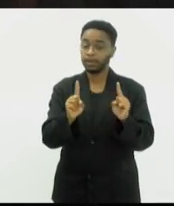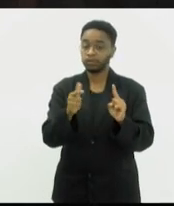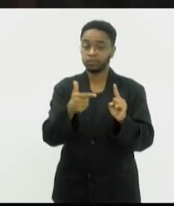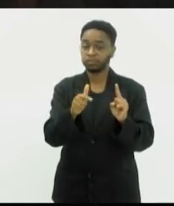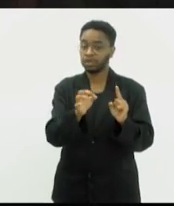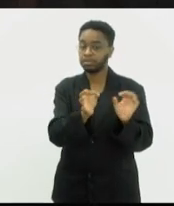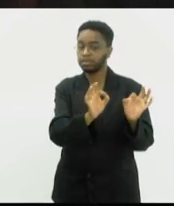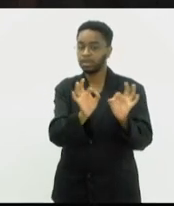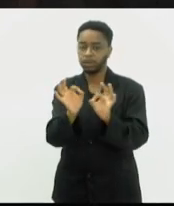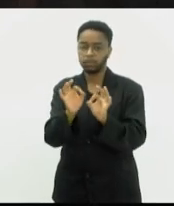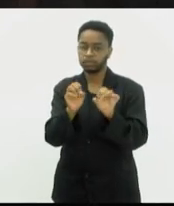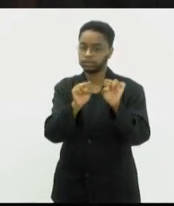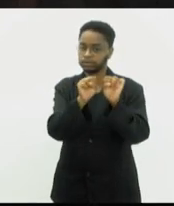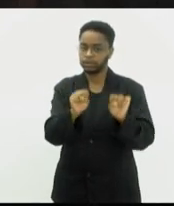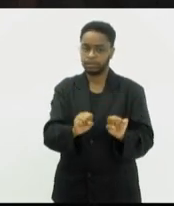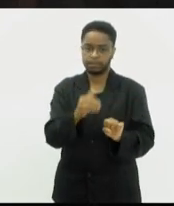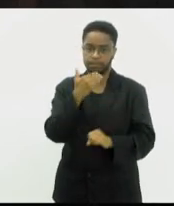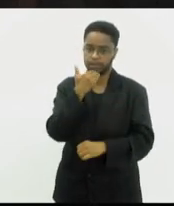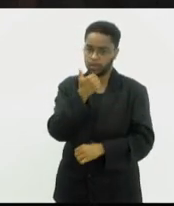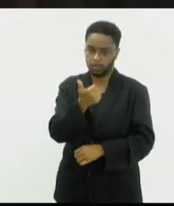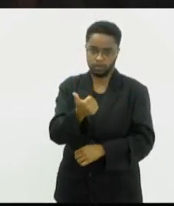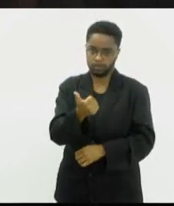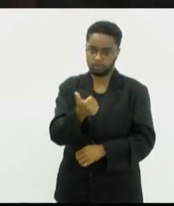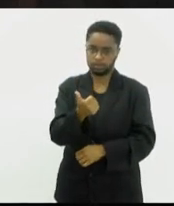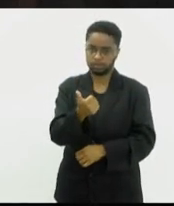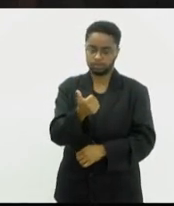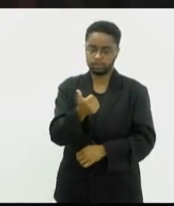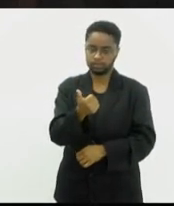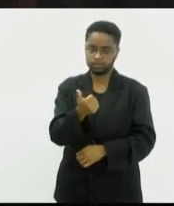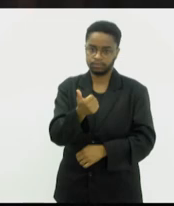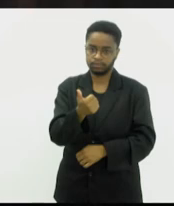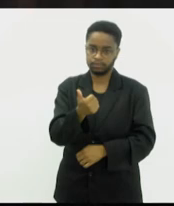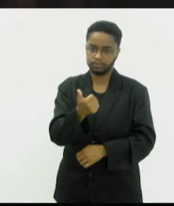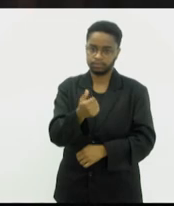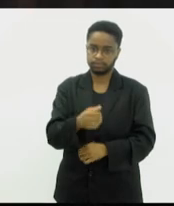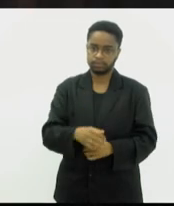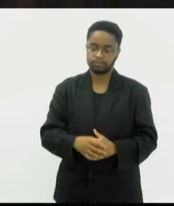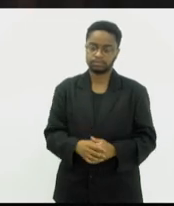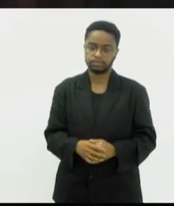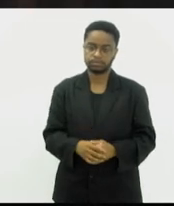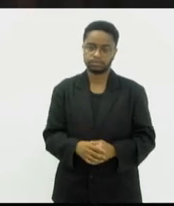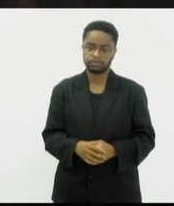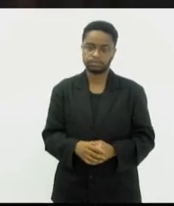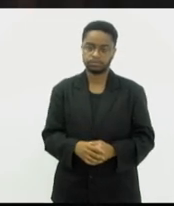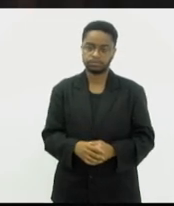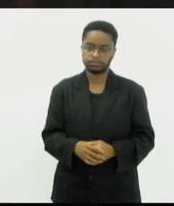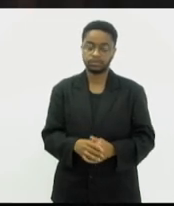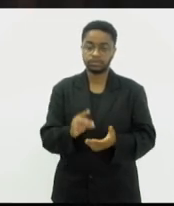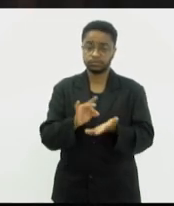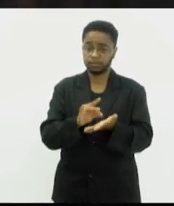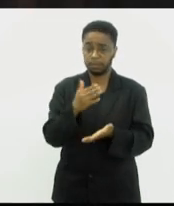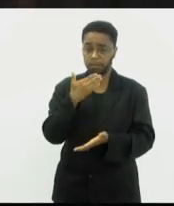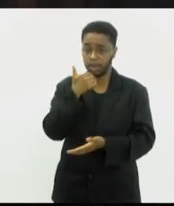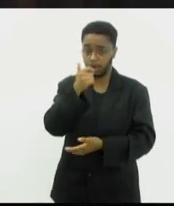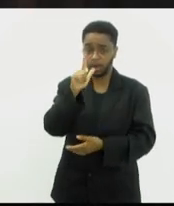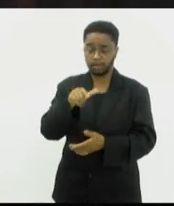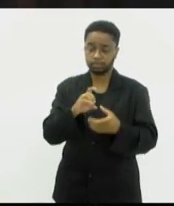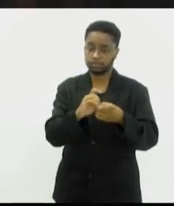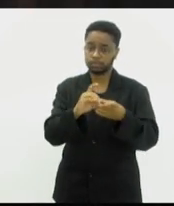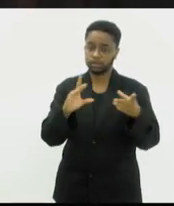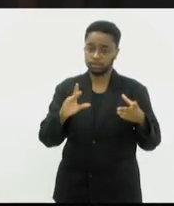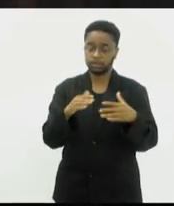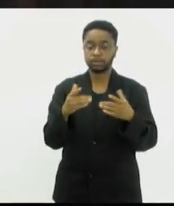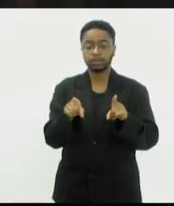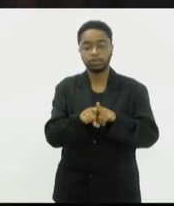sistema melhor no mundo que não seja o sistema democrático. E hoje